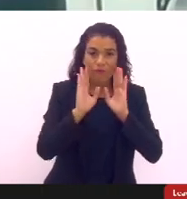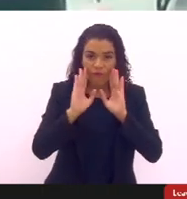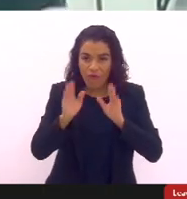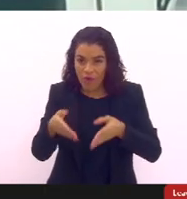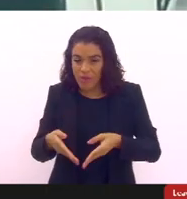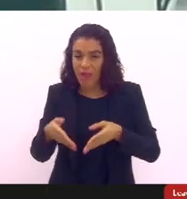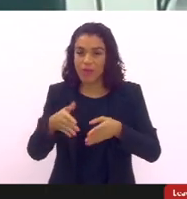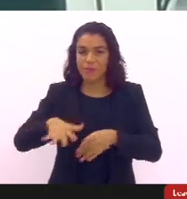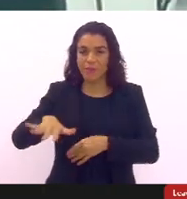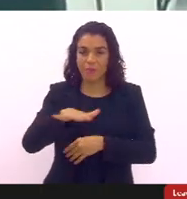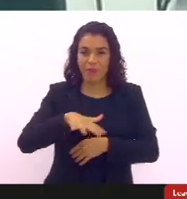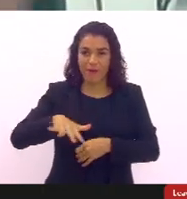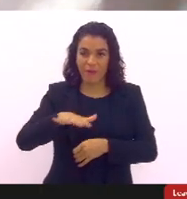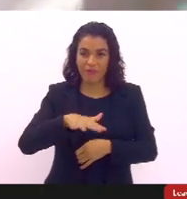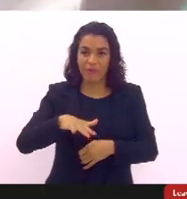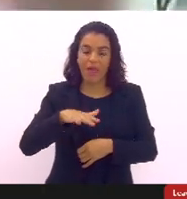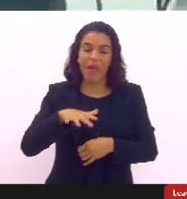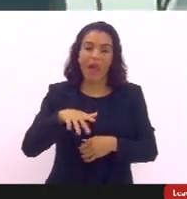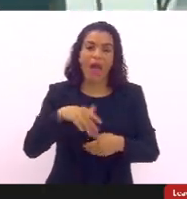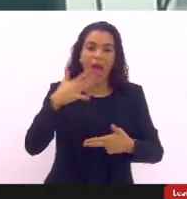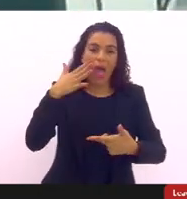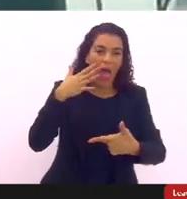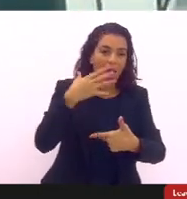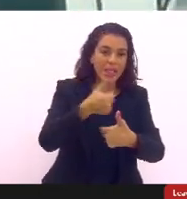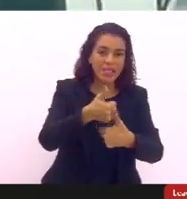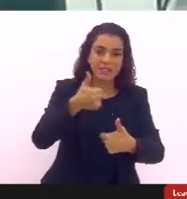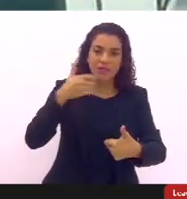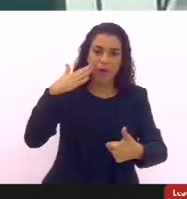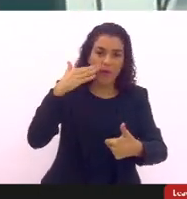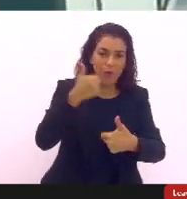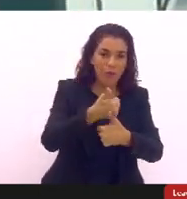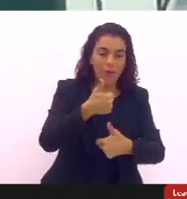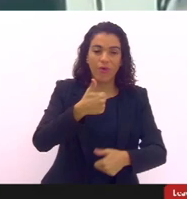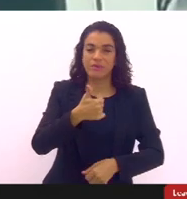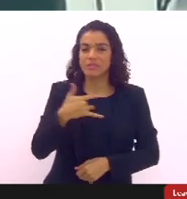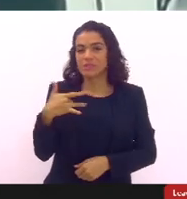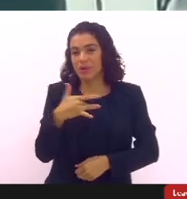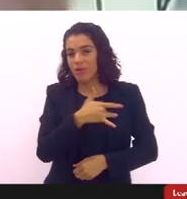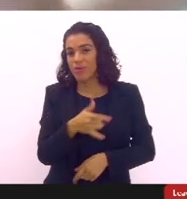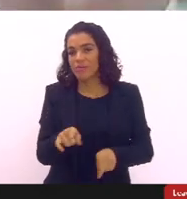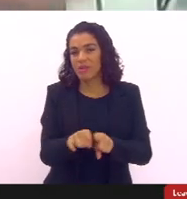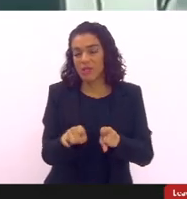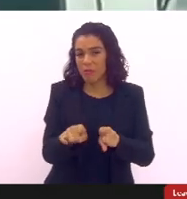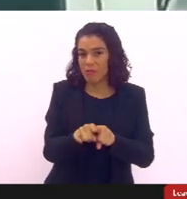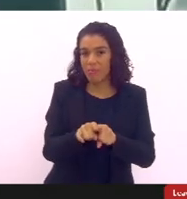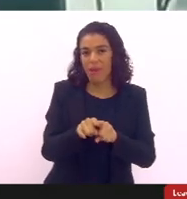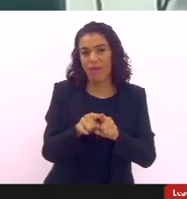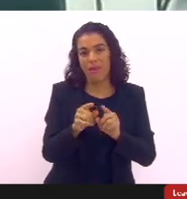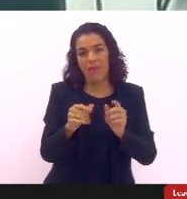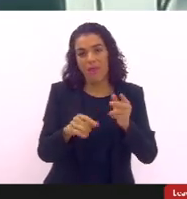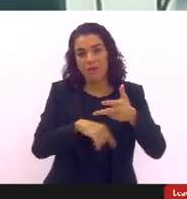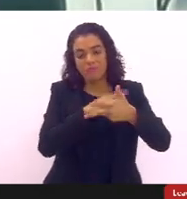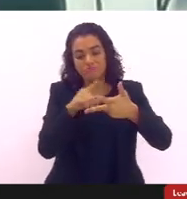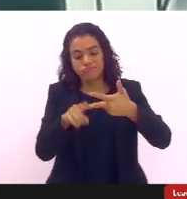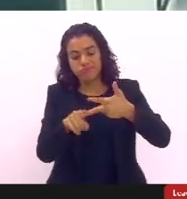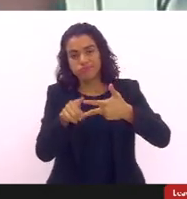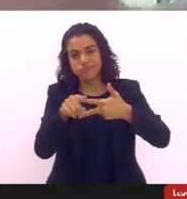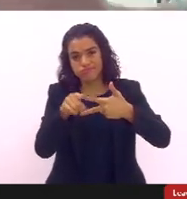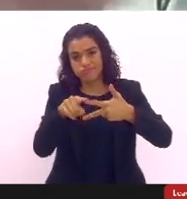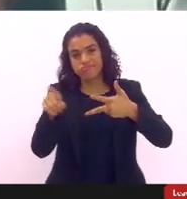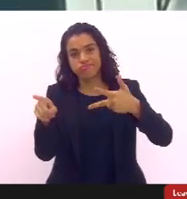só para a parte da atenção primária, mas também para a parte de média e alta complexidade, incluindo o sistema prisional como um